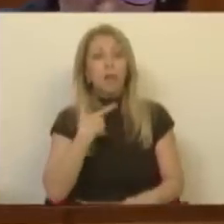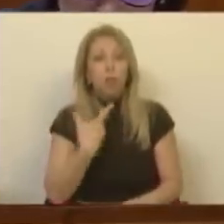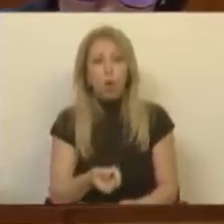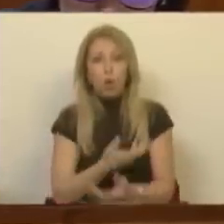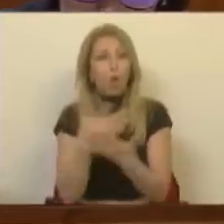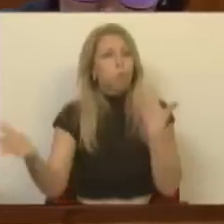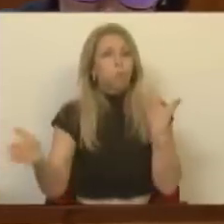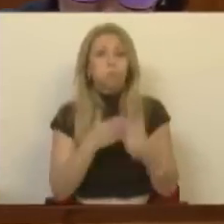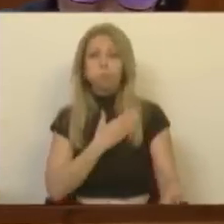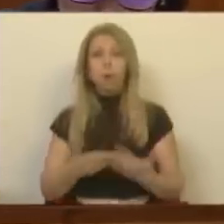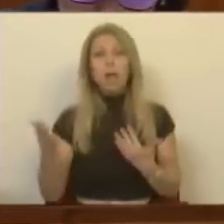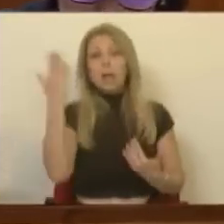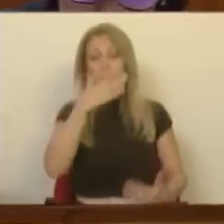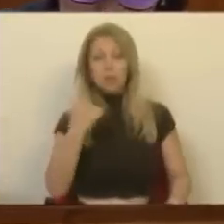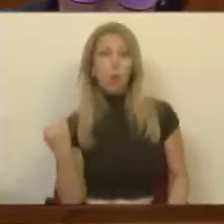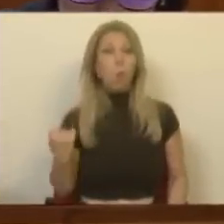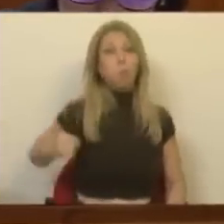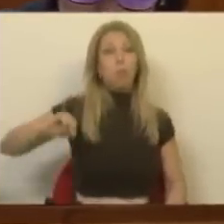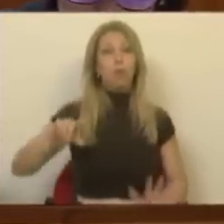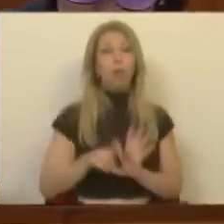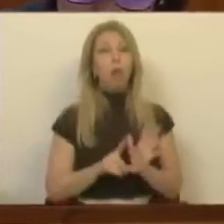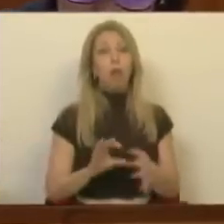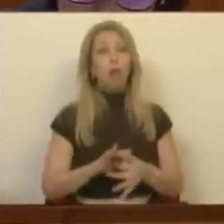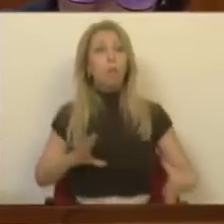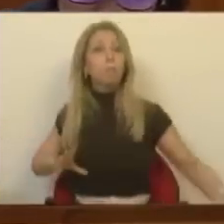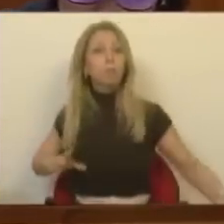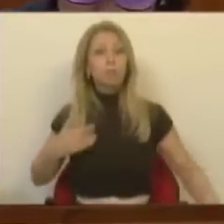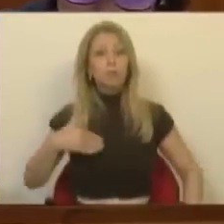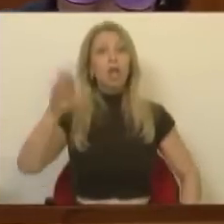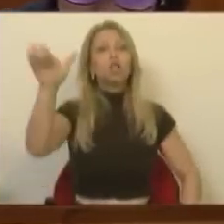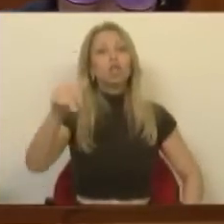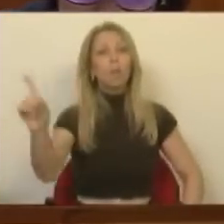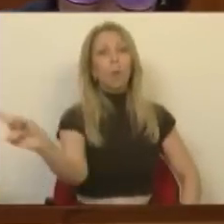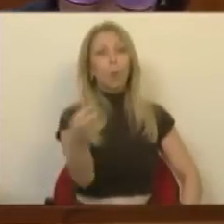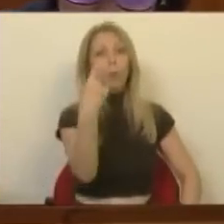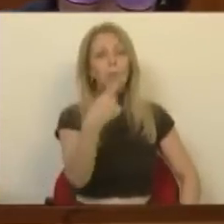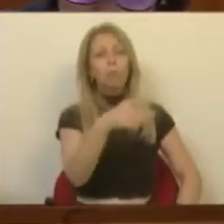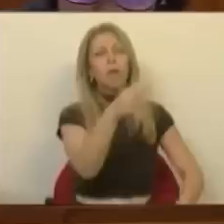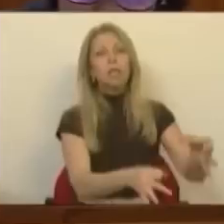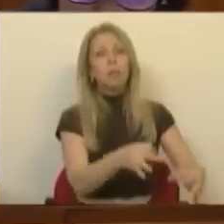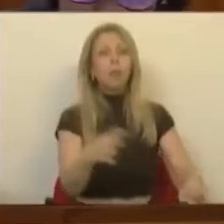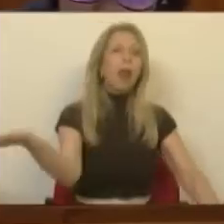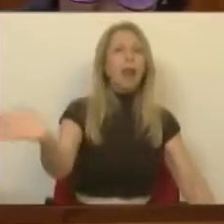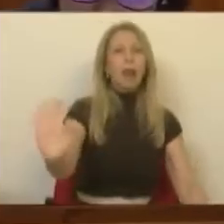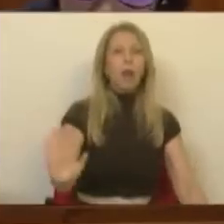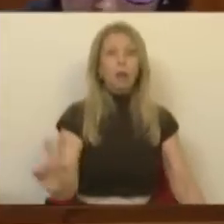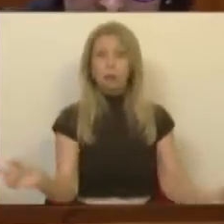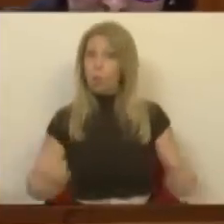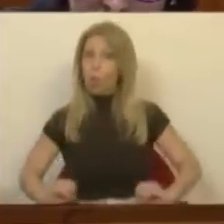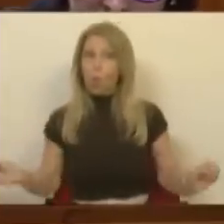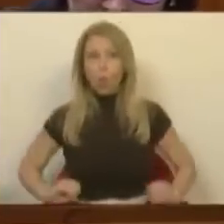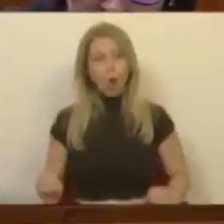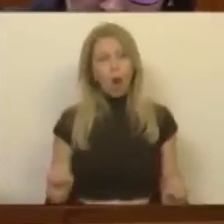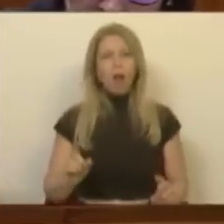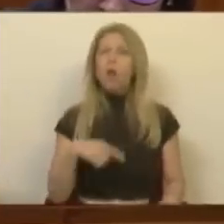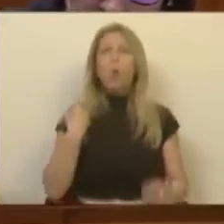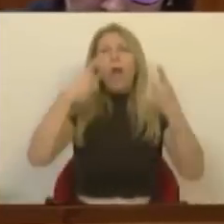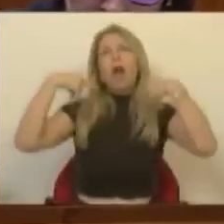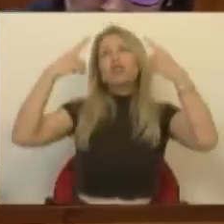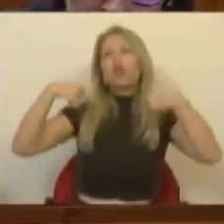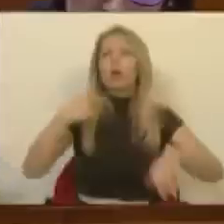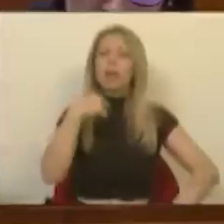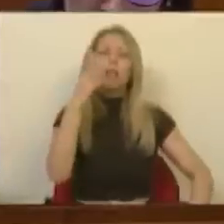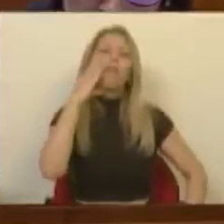não é chamada as suas responsabilidades e aquilo que nos compete enquanto político não é chorarmos a dizer que estamos envergonhados